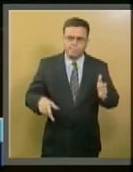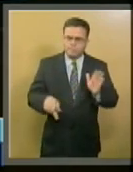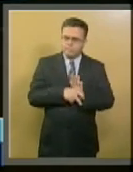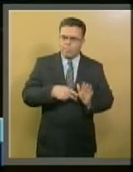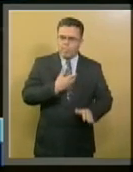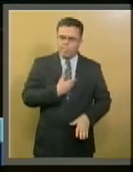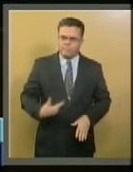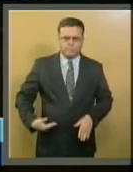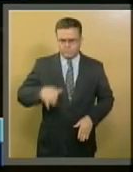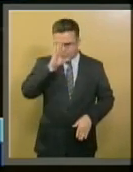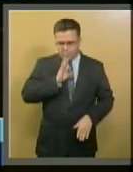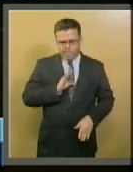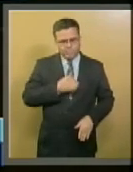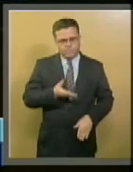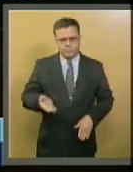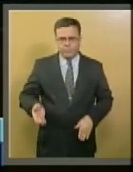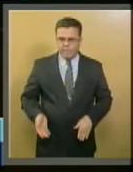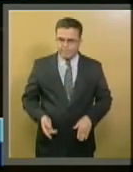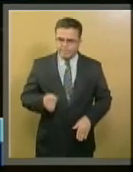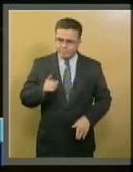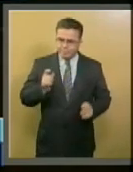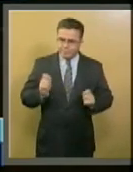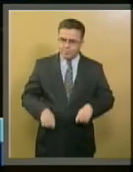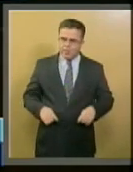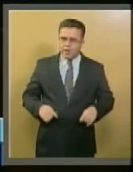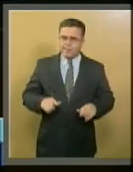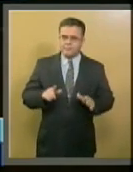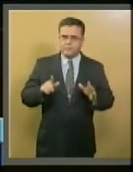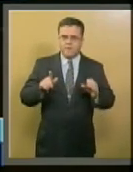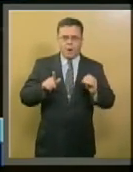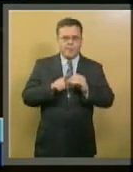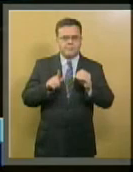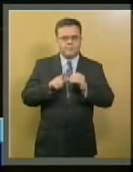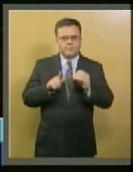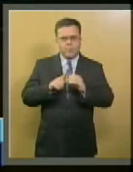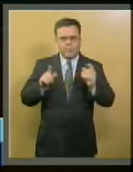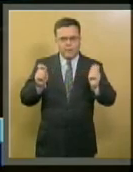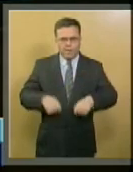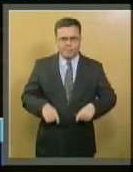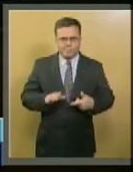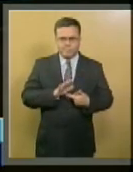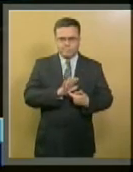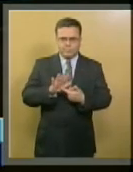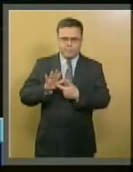senhores? Que os senhores chegando no Google vão encontrar facilmente.